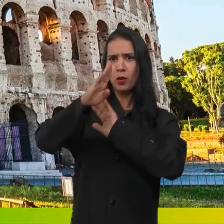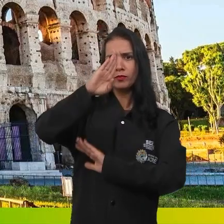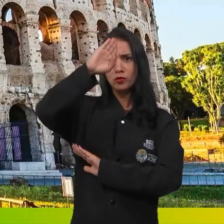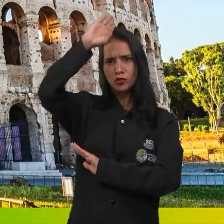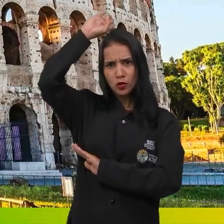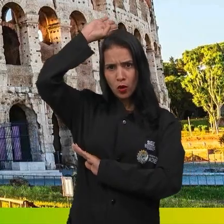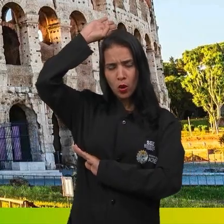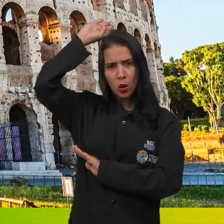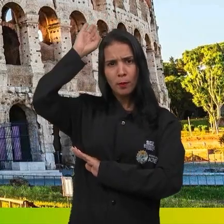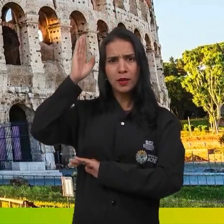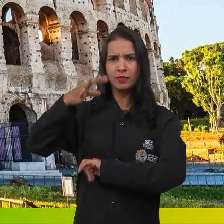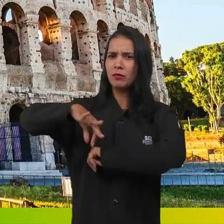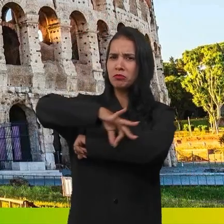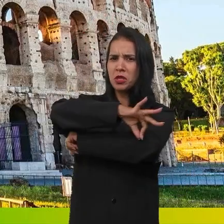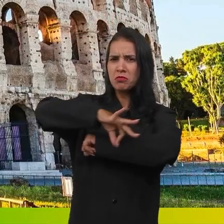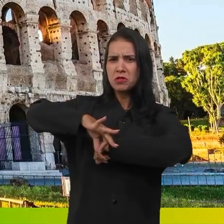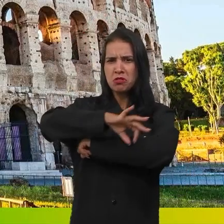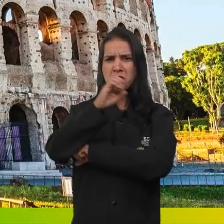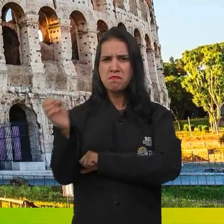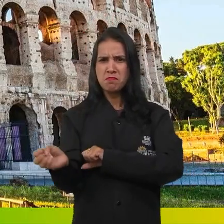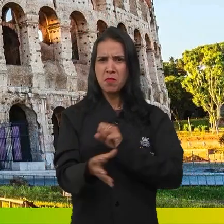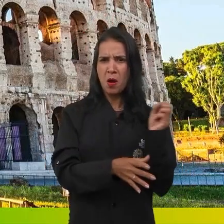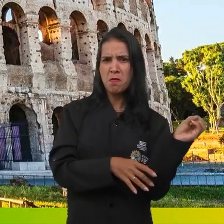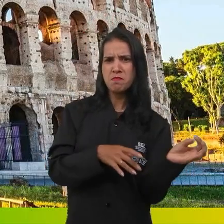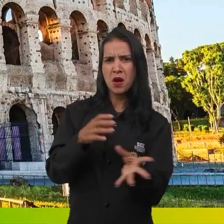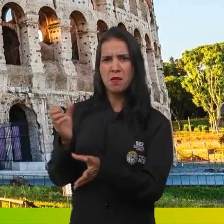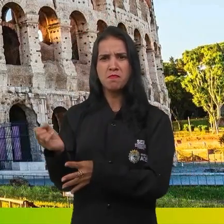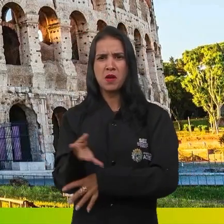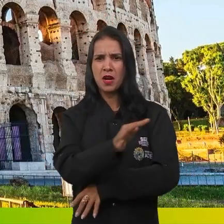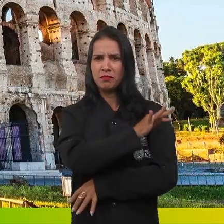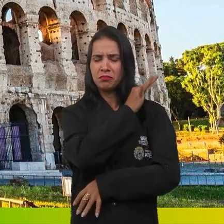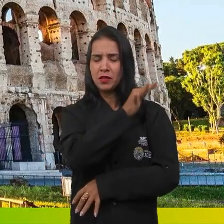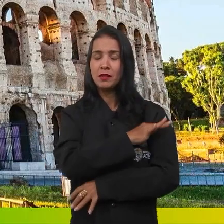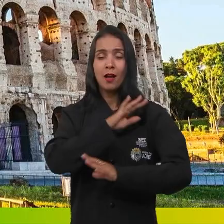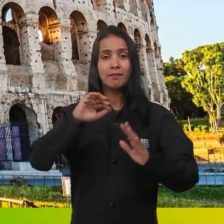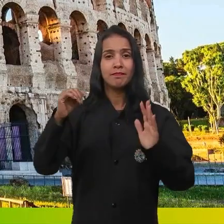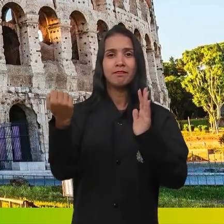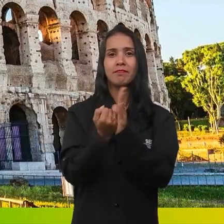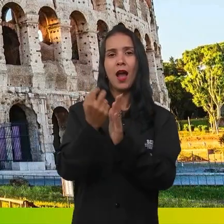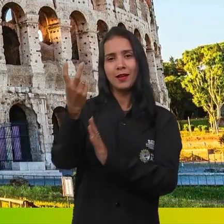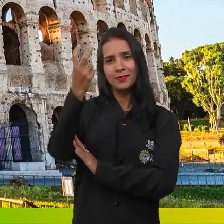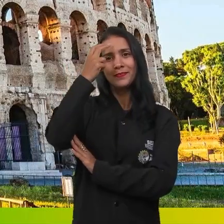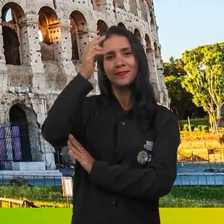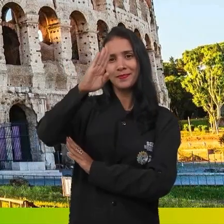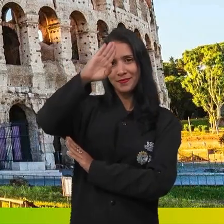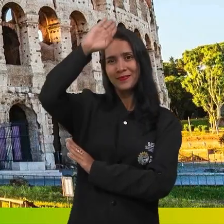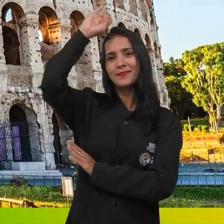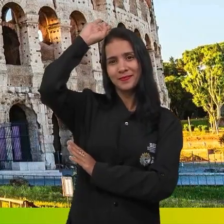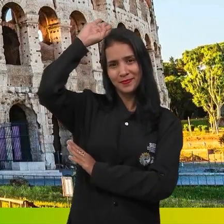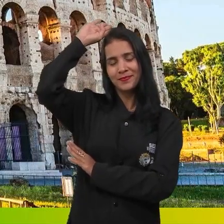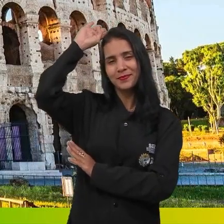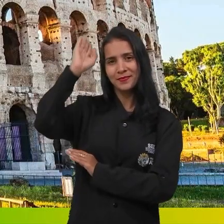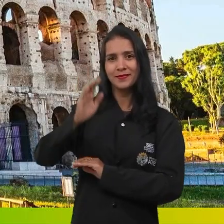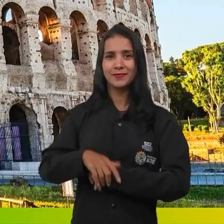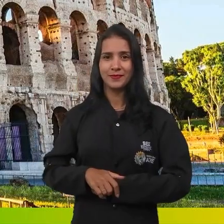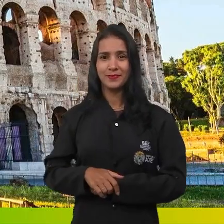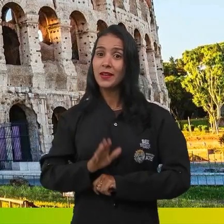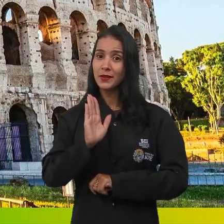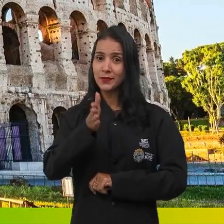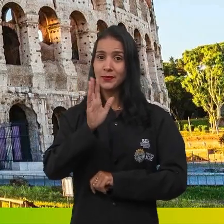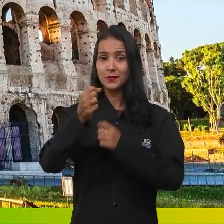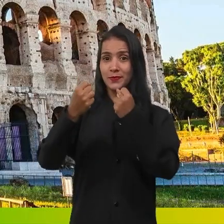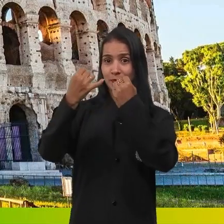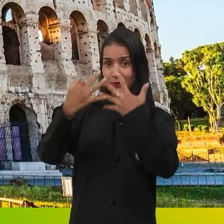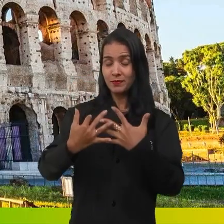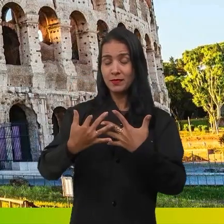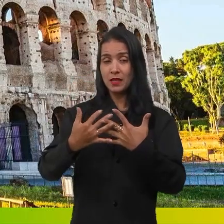dele, arquedutos, inovações técnicas, marcam a cultura romana, que, como já falei para vocês, se apropriou